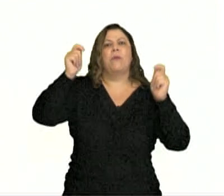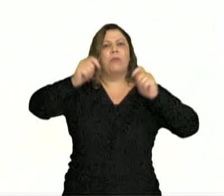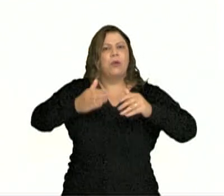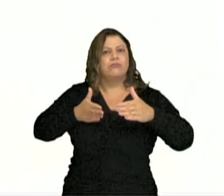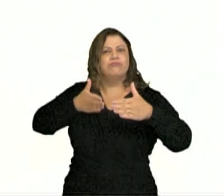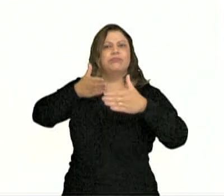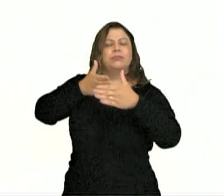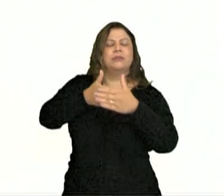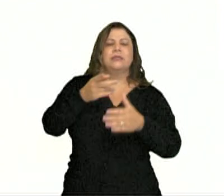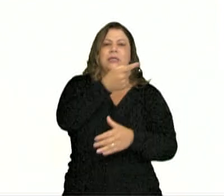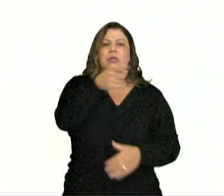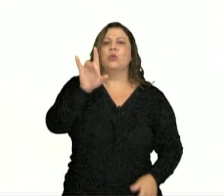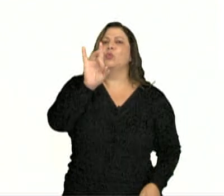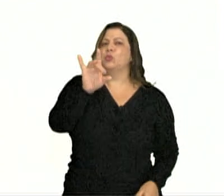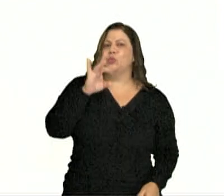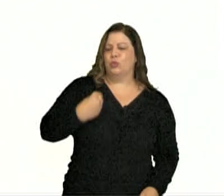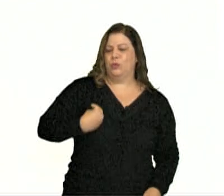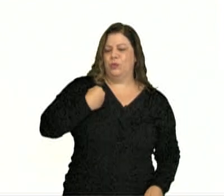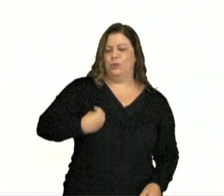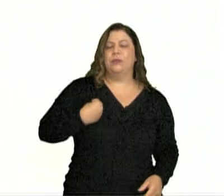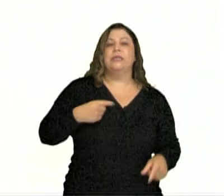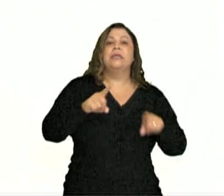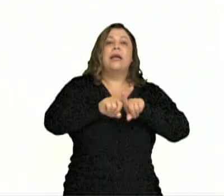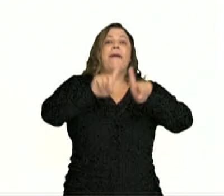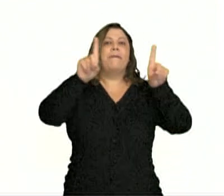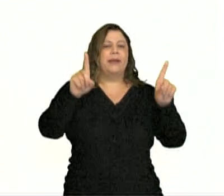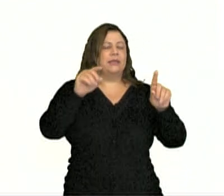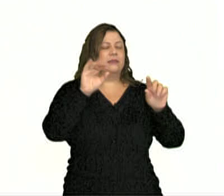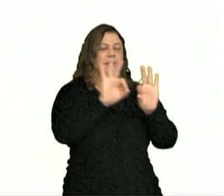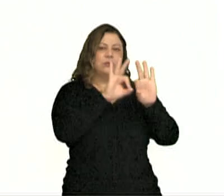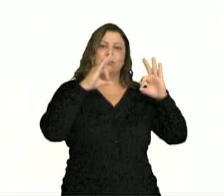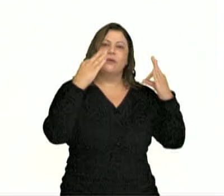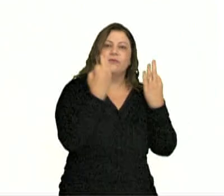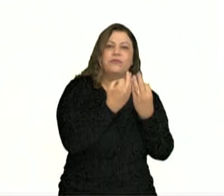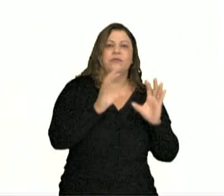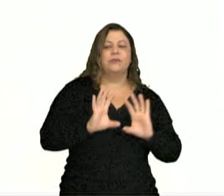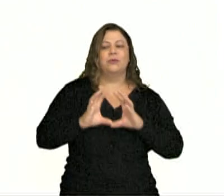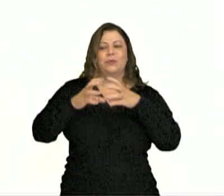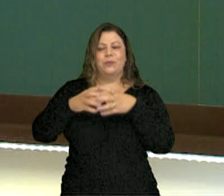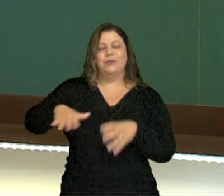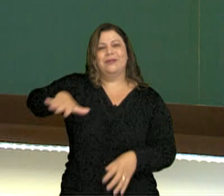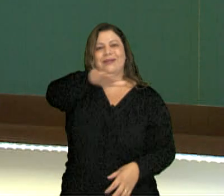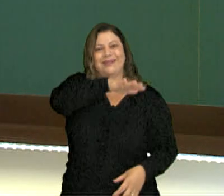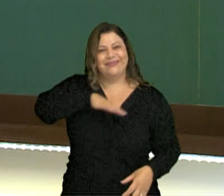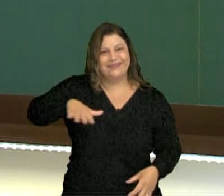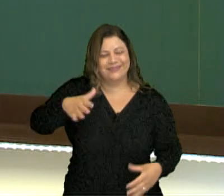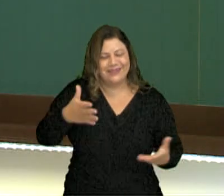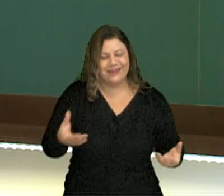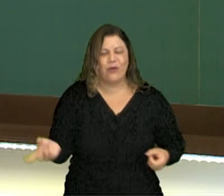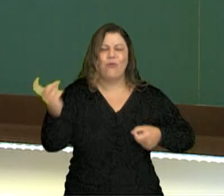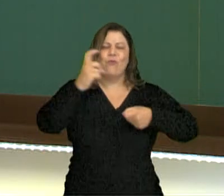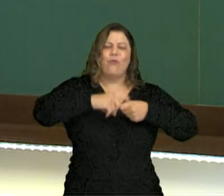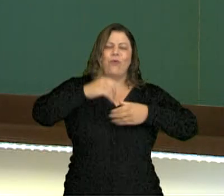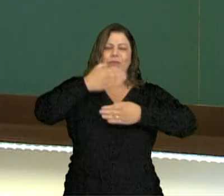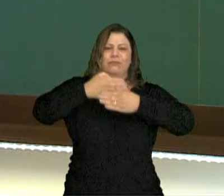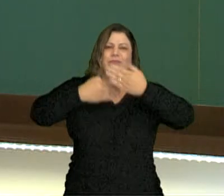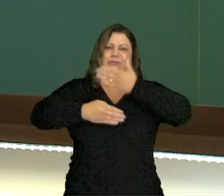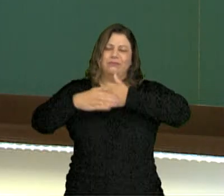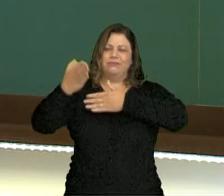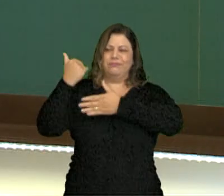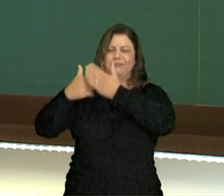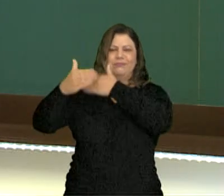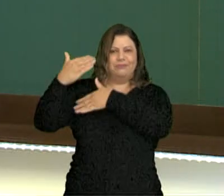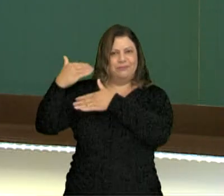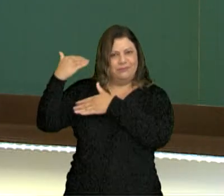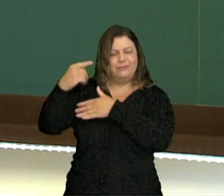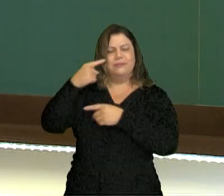a sua vida, mas também da sua família e da comunidade em geral. Voltem ali nos slides anteriores,